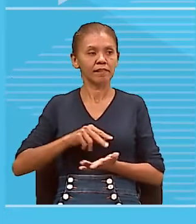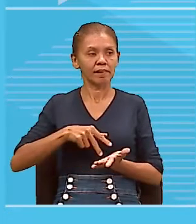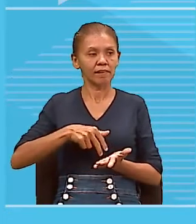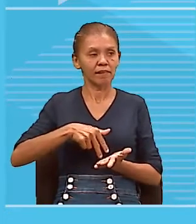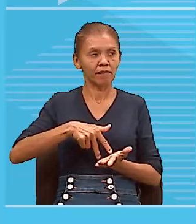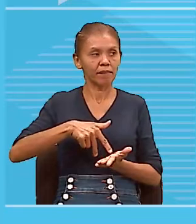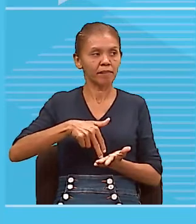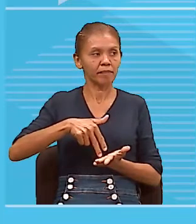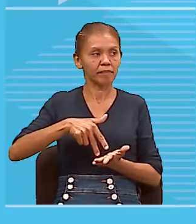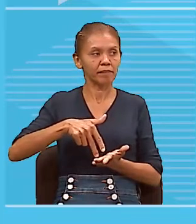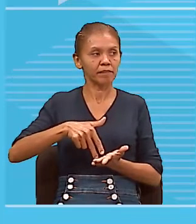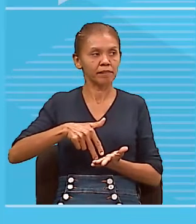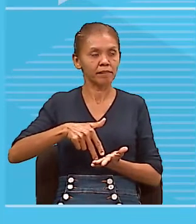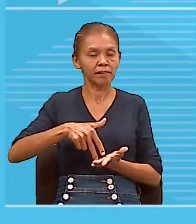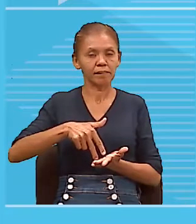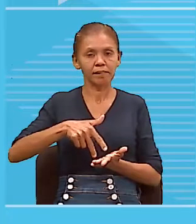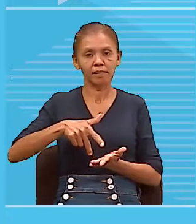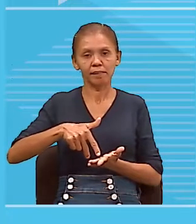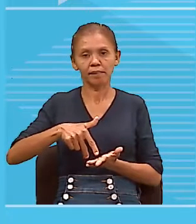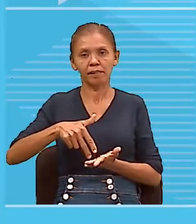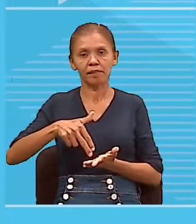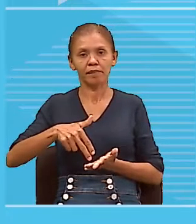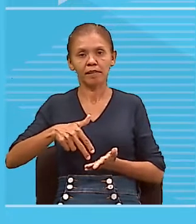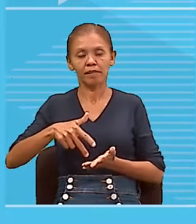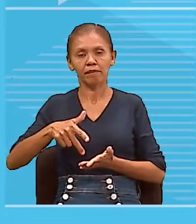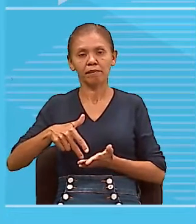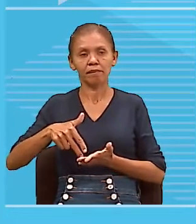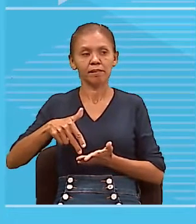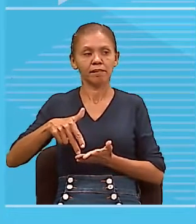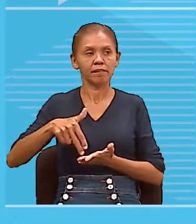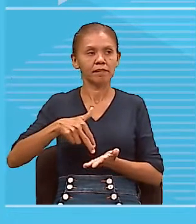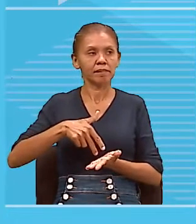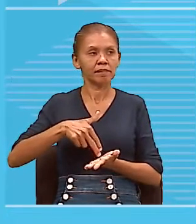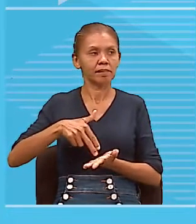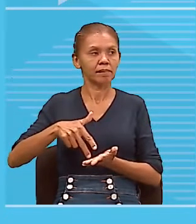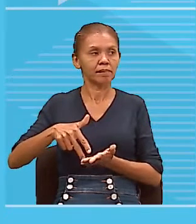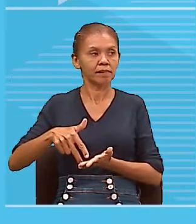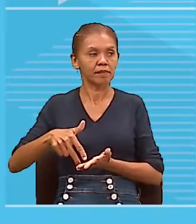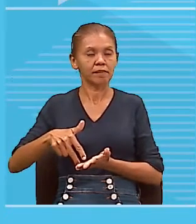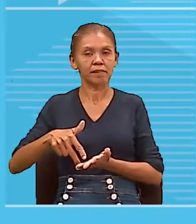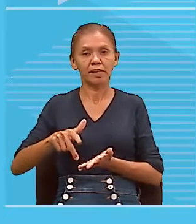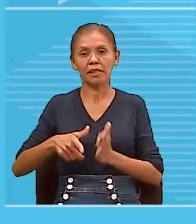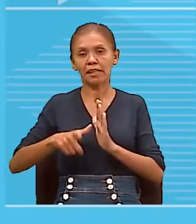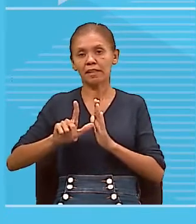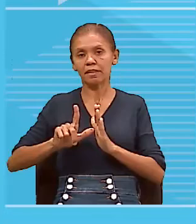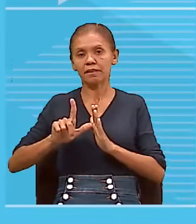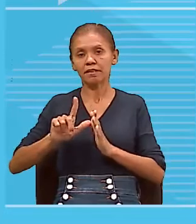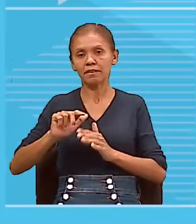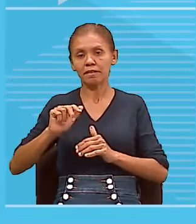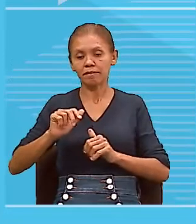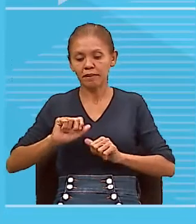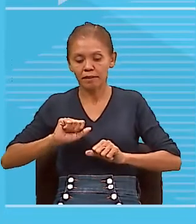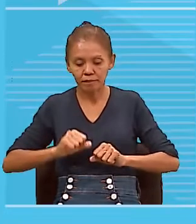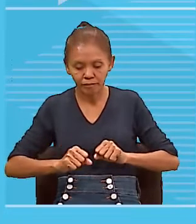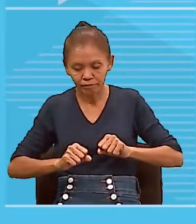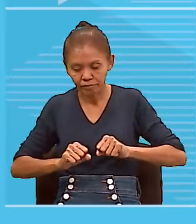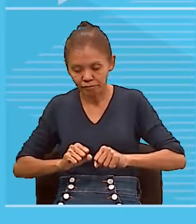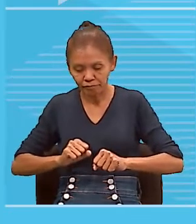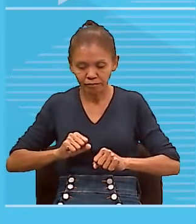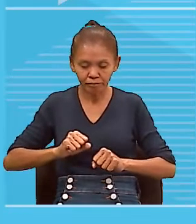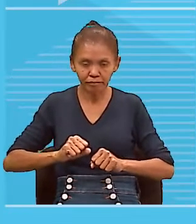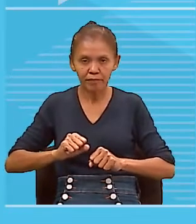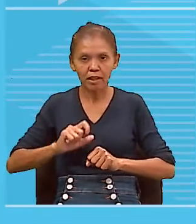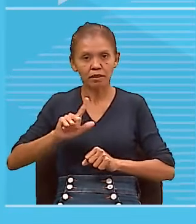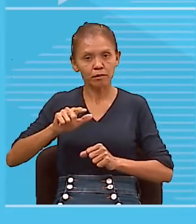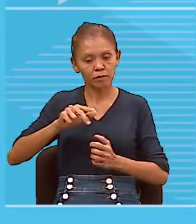que anda com os pezinhos né não somos mais quadrúpedes agora somos bípedes